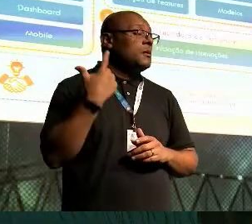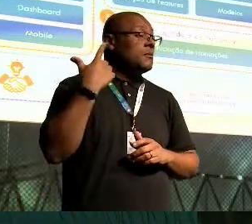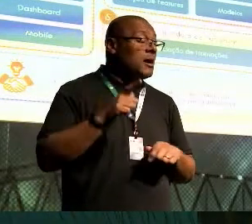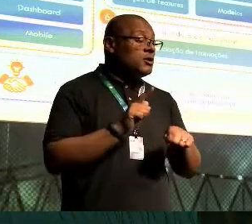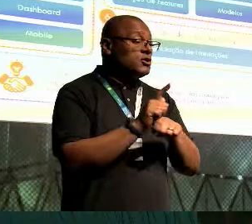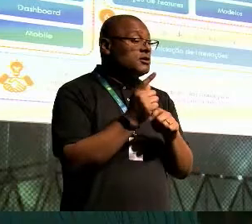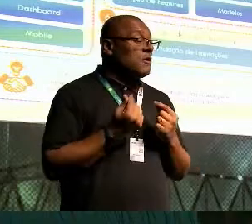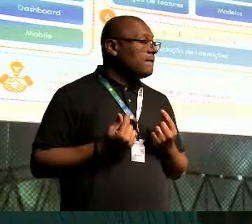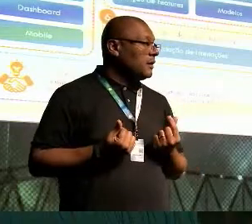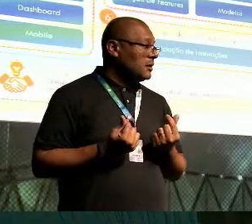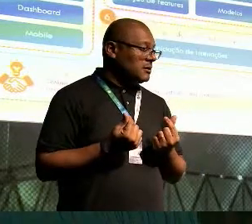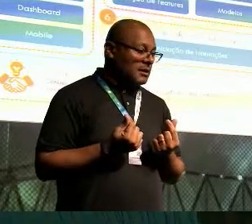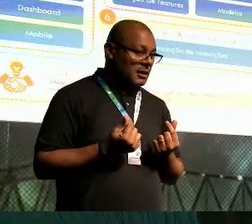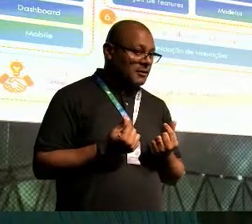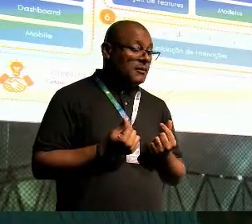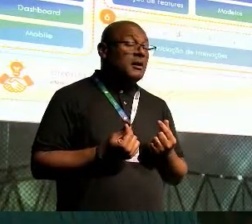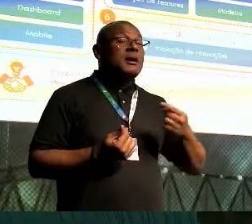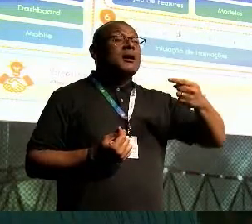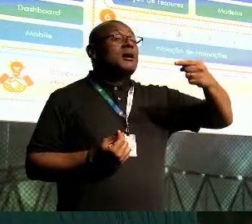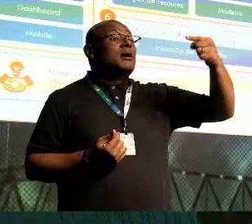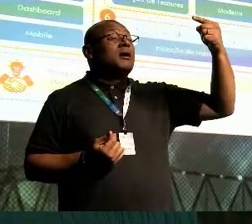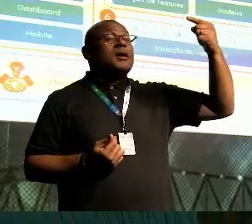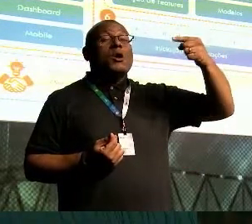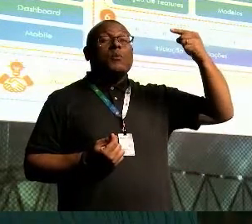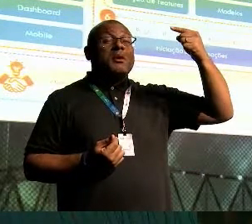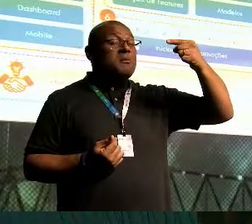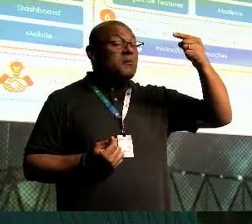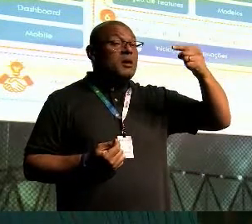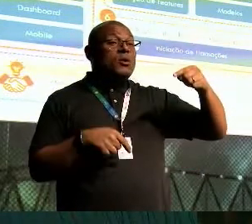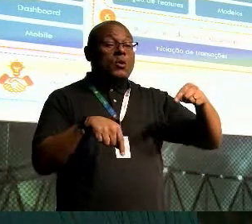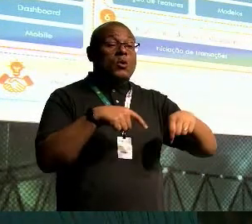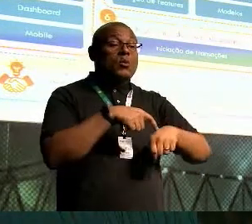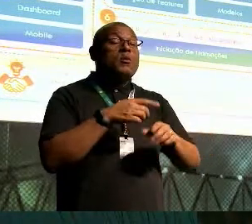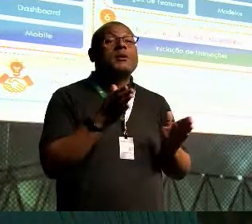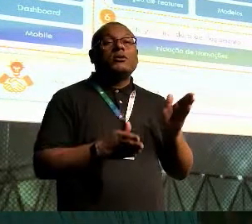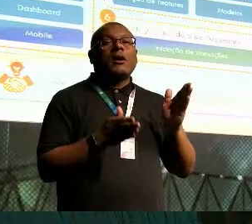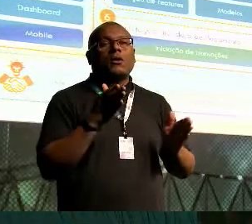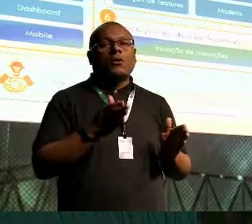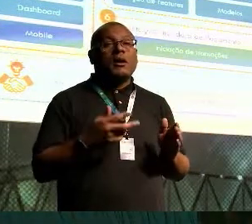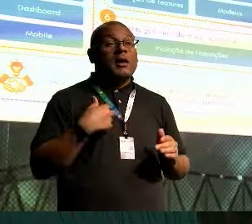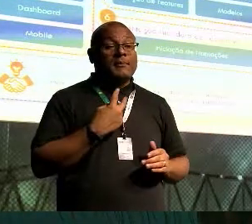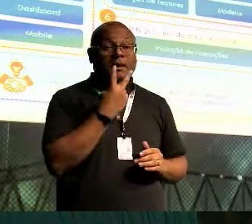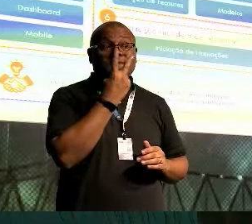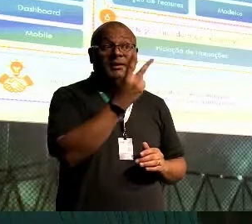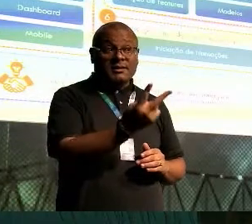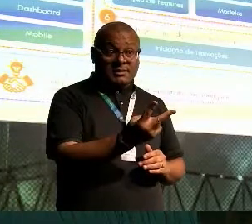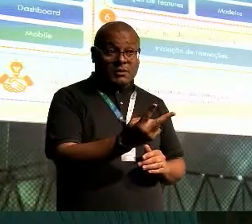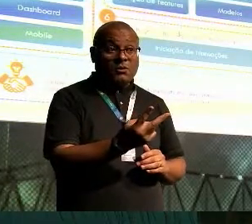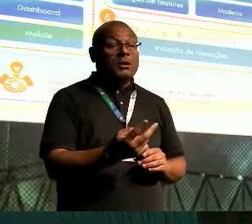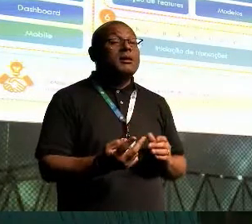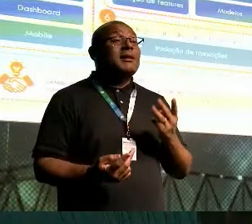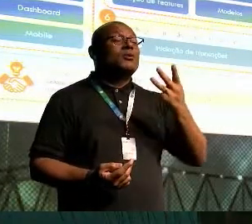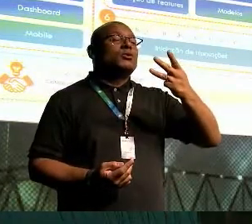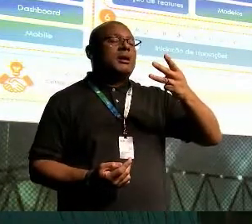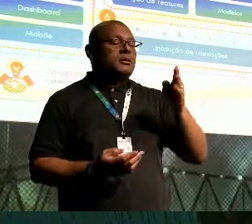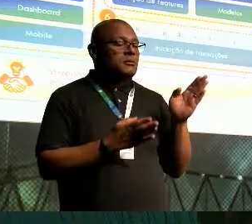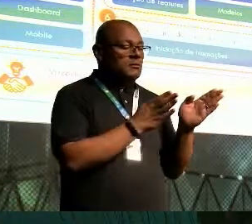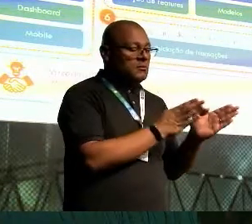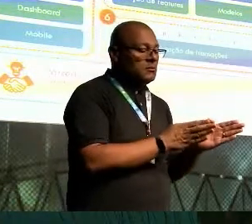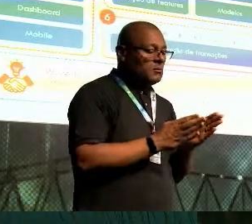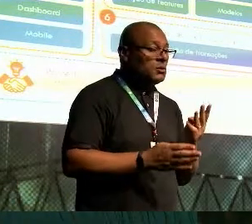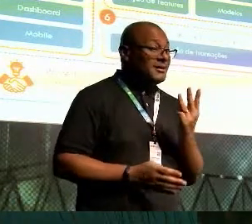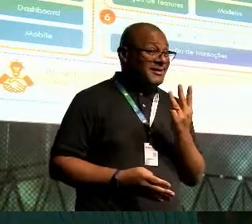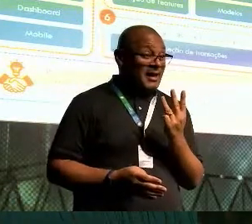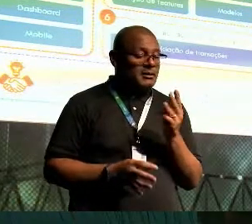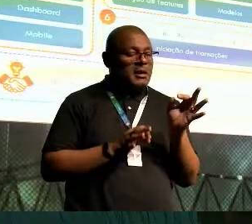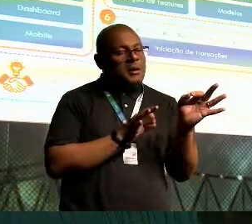gestão financeira, que eu vejo que é o primeiro passo, é mais ou menos onde a gente está. Então, no meu ponto de vista, a gente está aí no ponto 3, tá? Que é realmente agora,